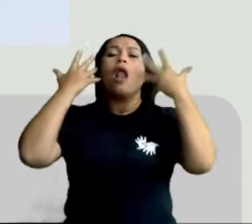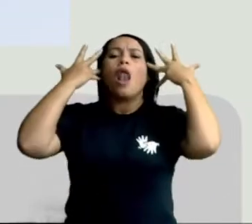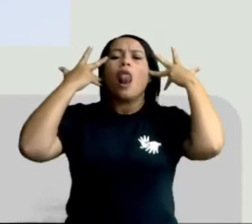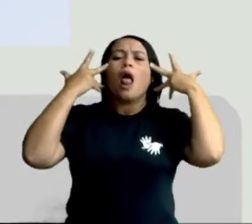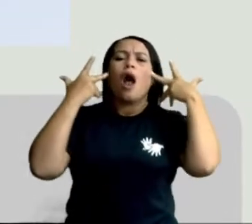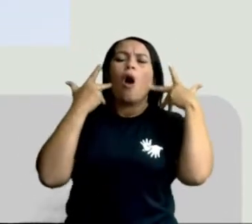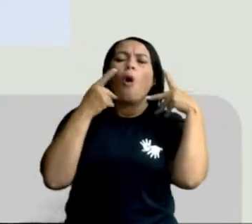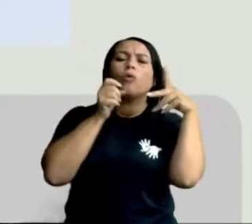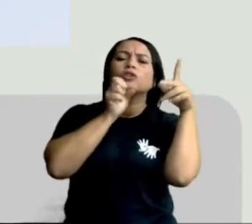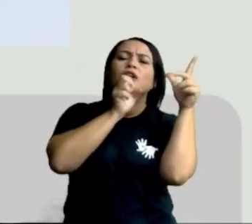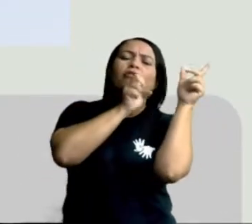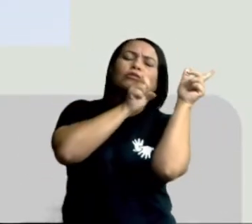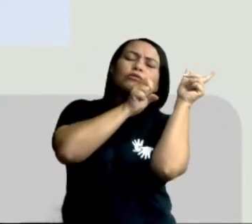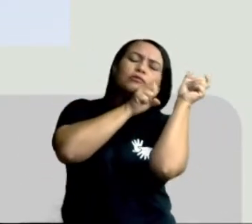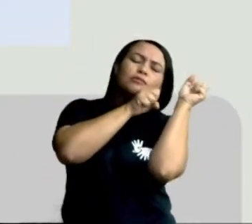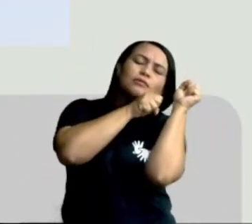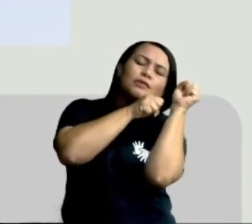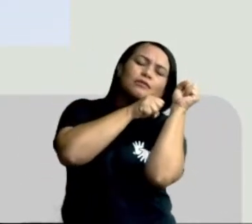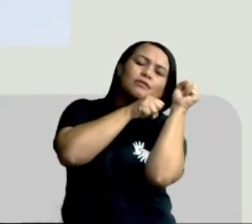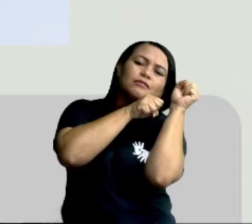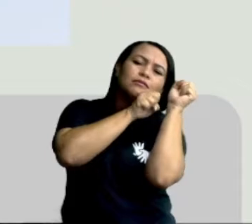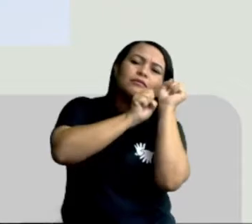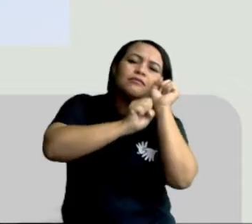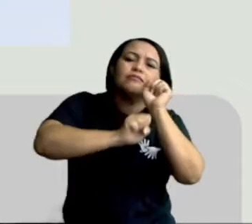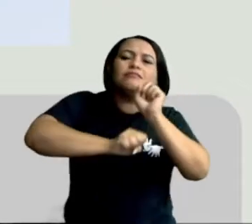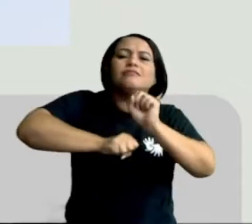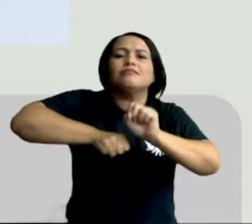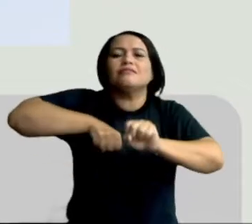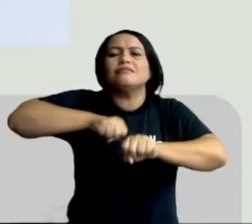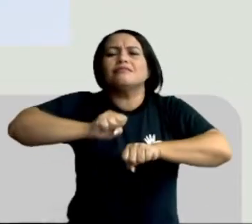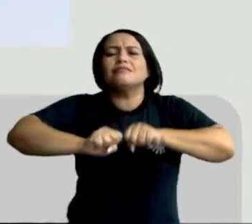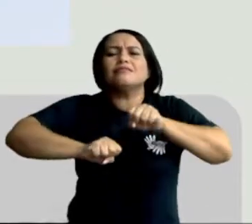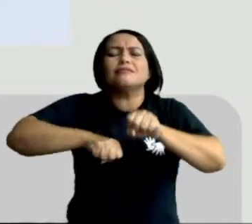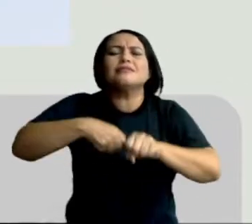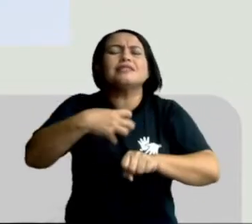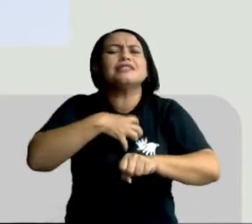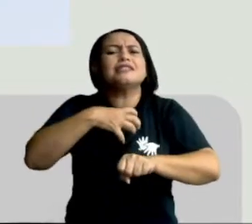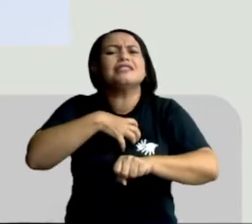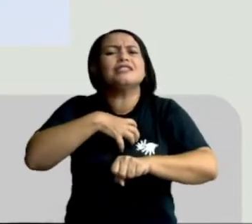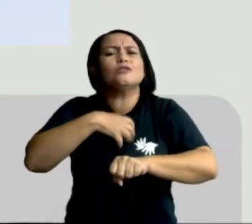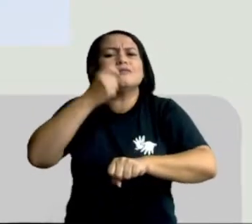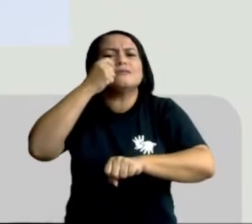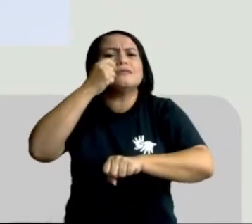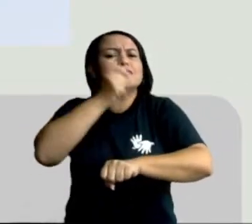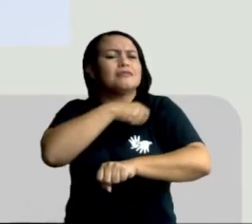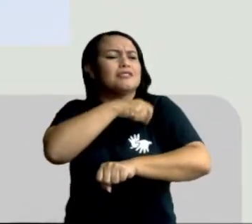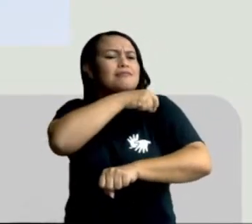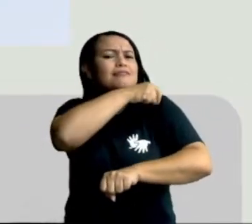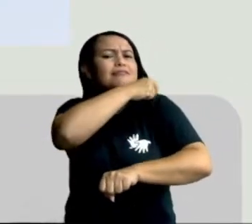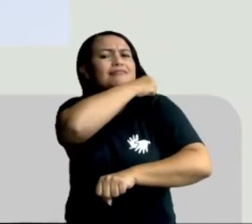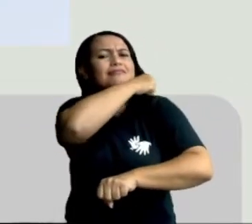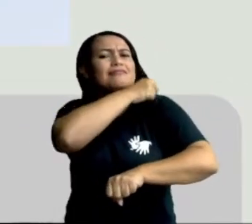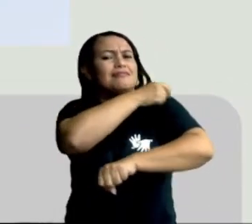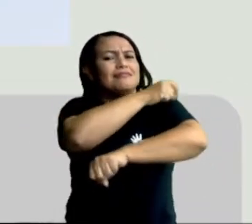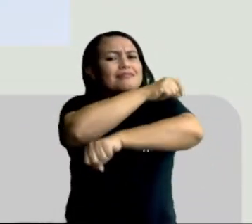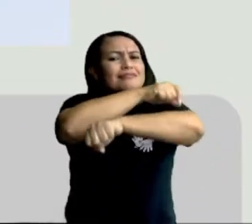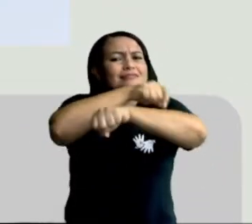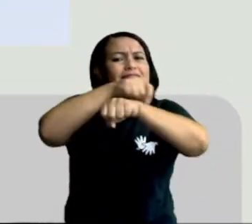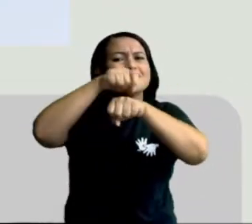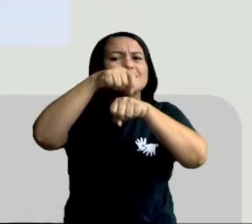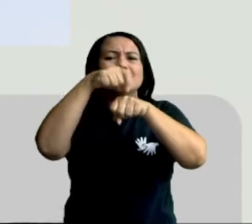estava dormindo e acordou com as cócegas que um ratinho fazia ao correr no seu